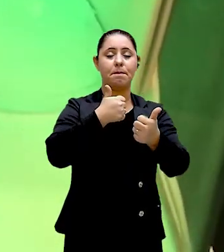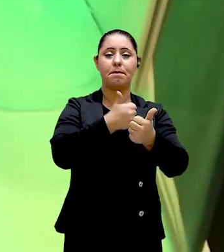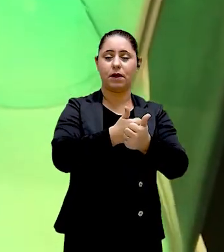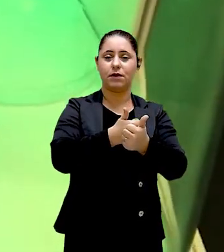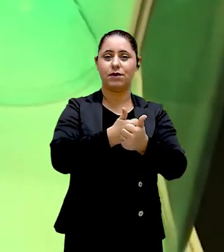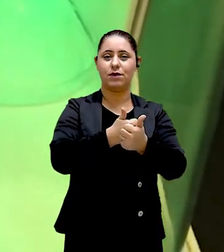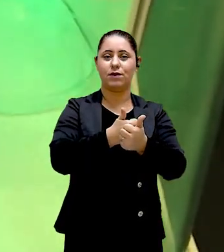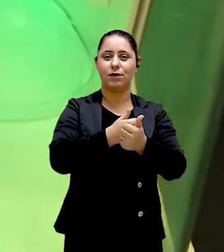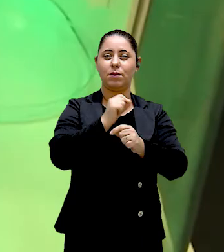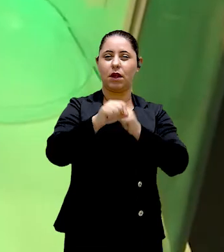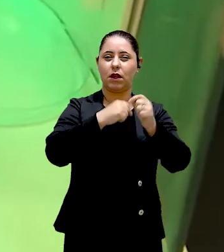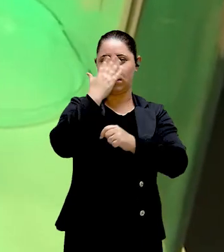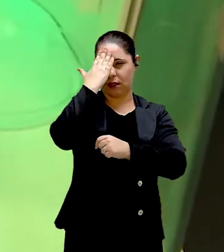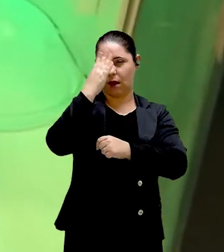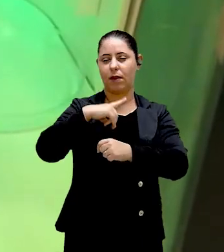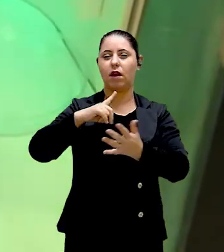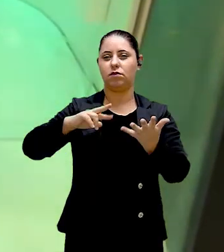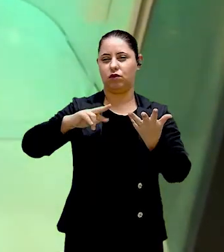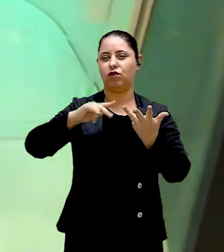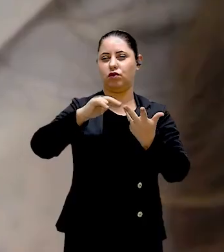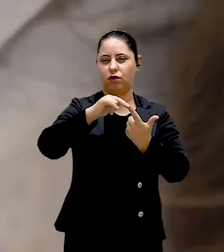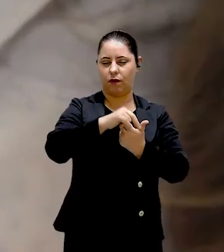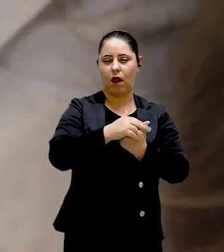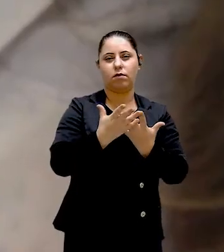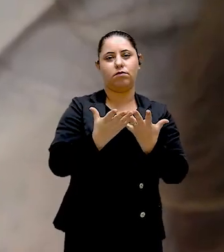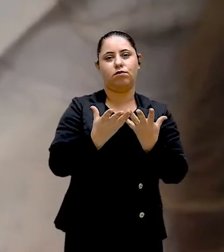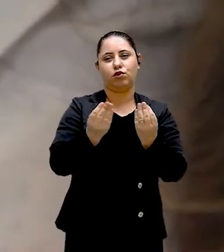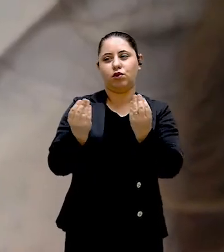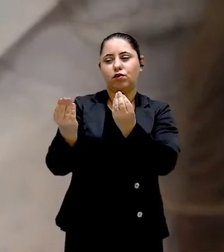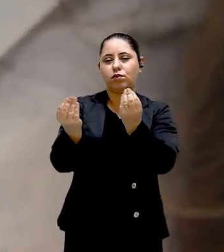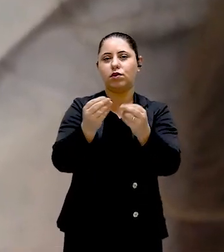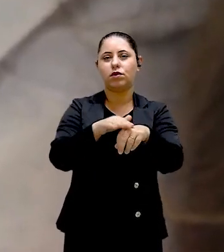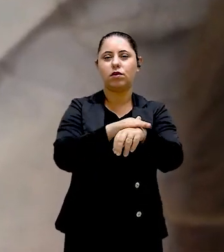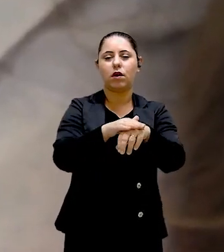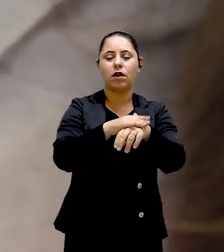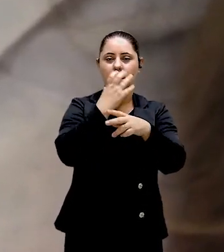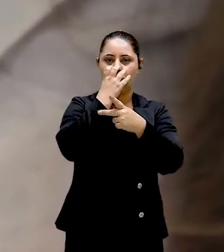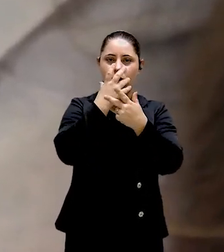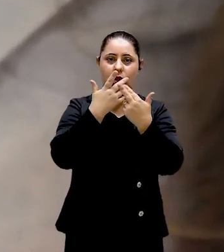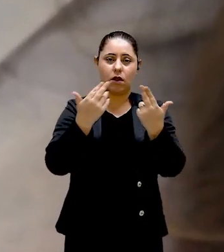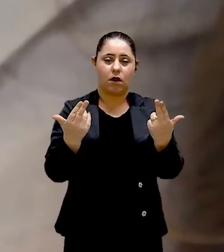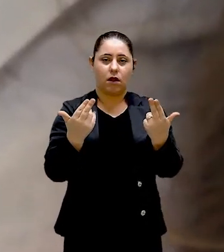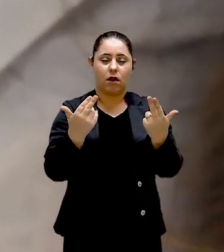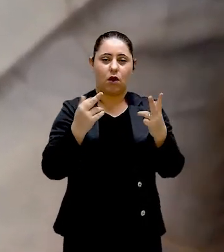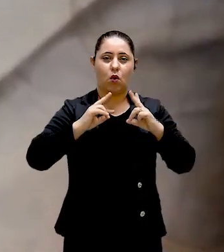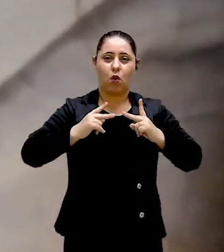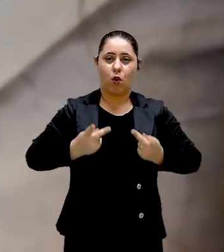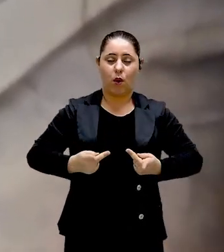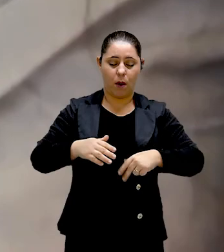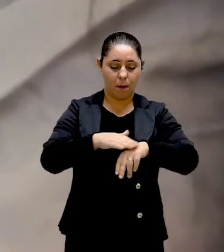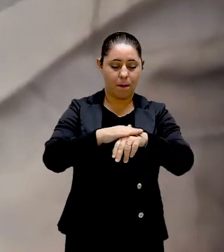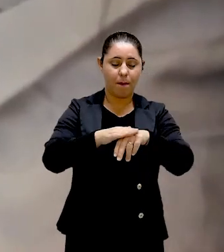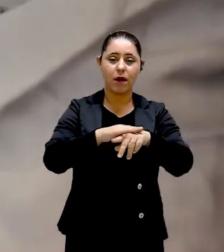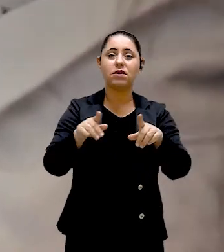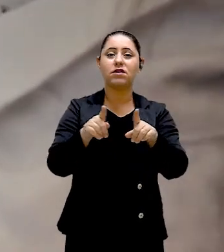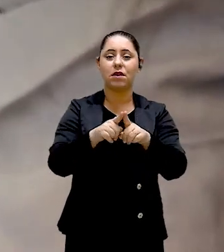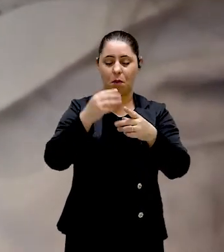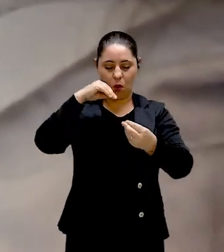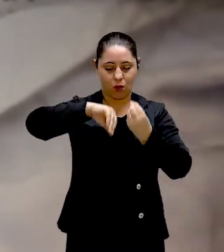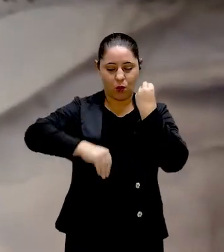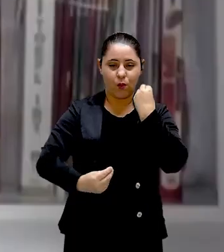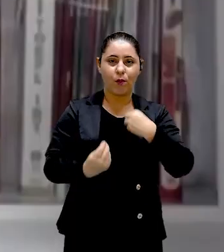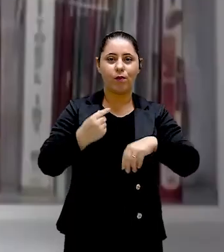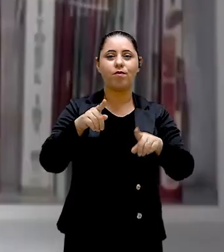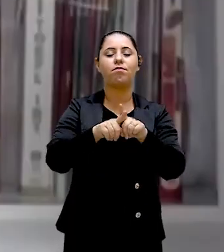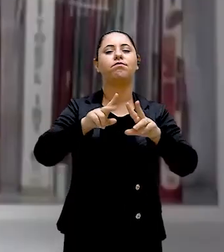sabe sim que existem muitas diferenças entre o modelo animal e o in vivo, a nossa pele, o nosso organismo. Então, por exemplo, falando de pele, a